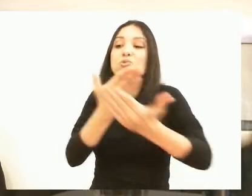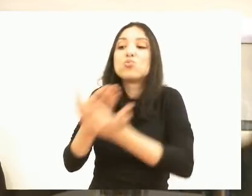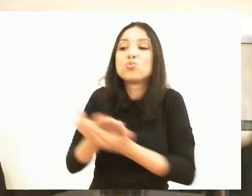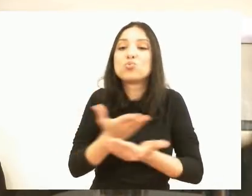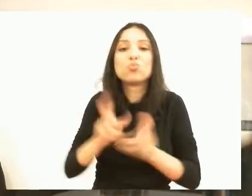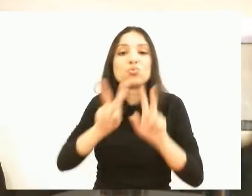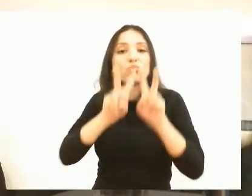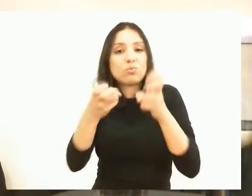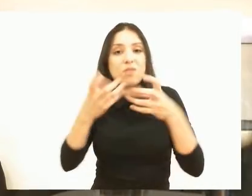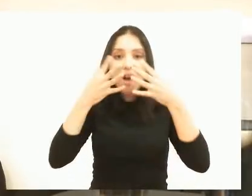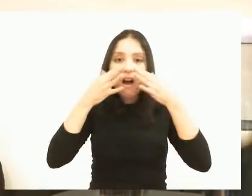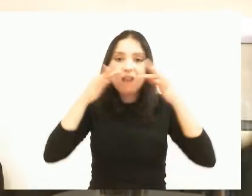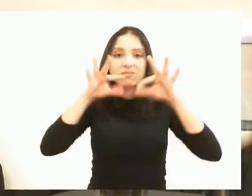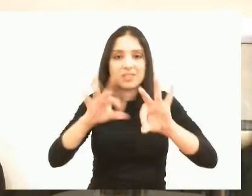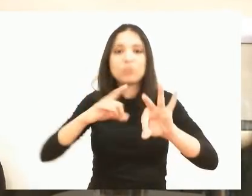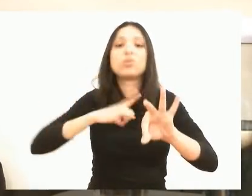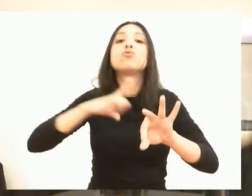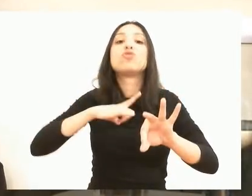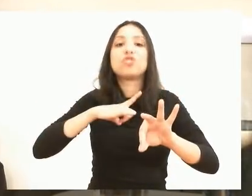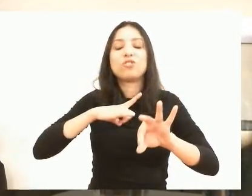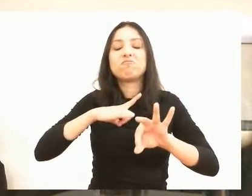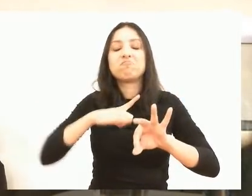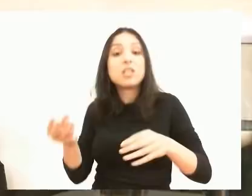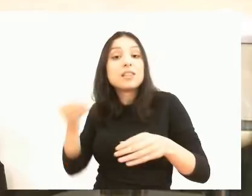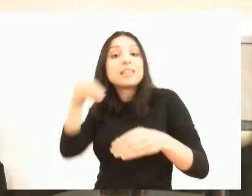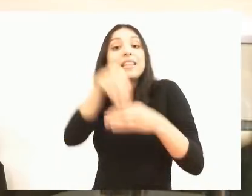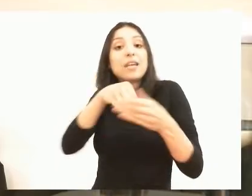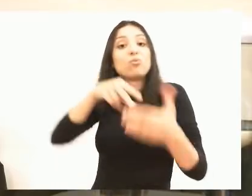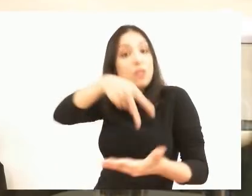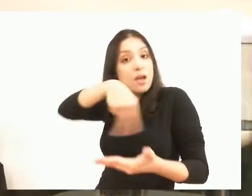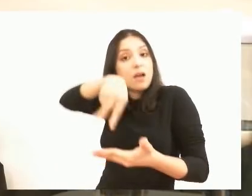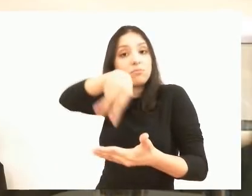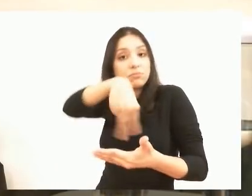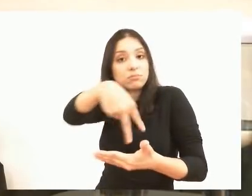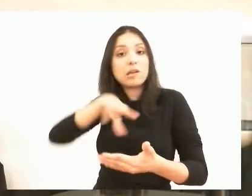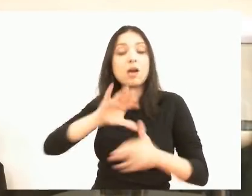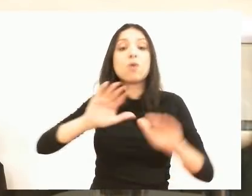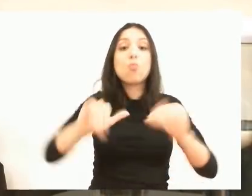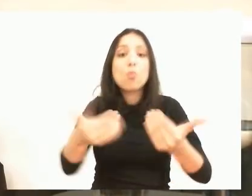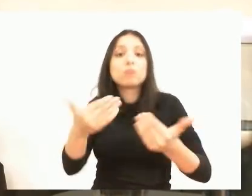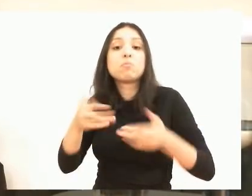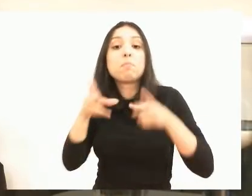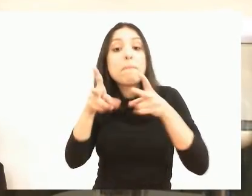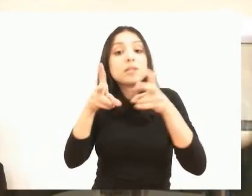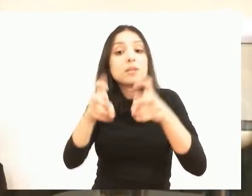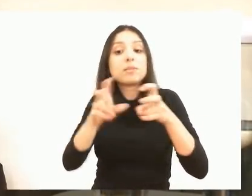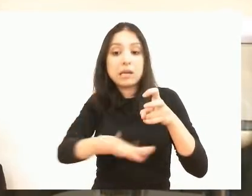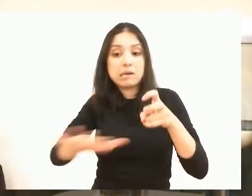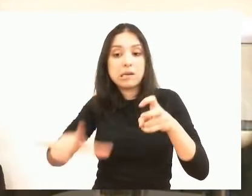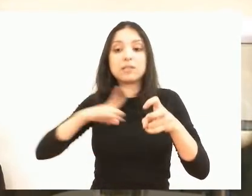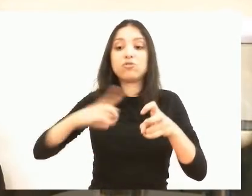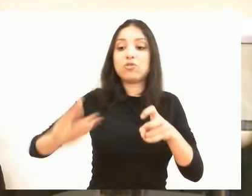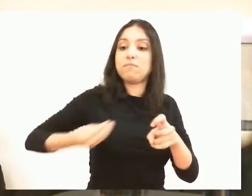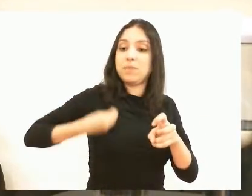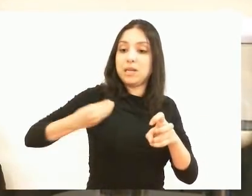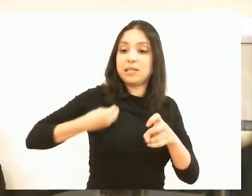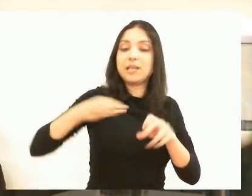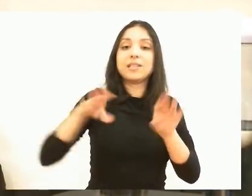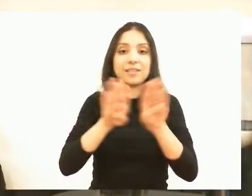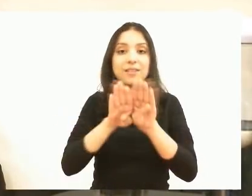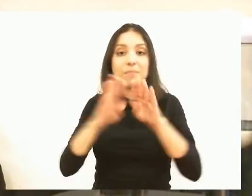tive como educadora a ao ser provocada pela atenção e presença da criança